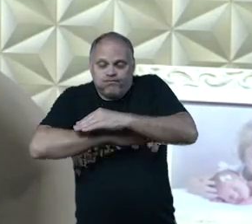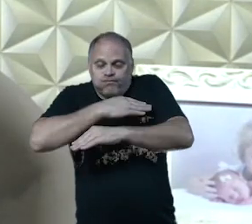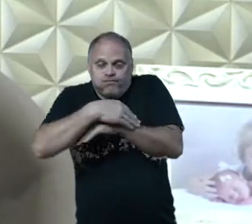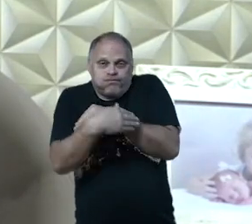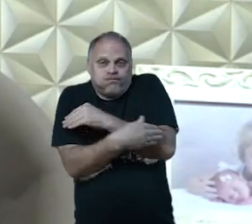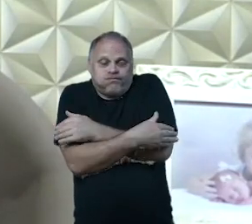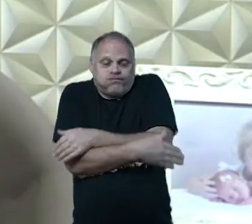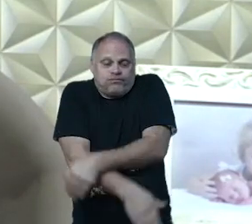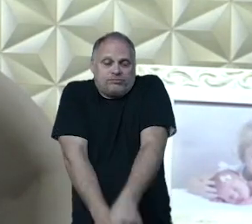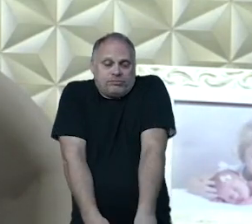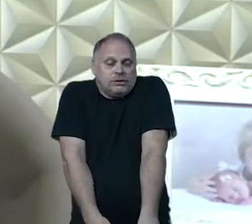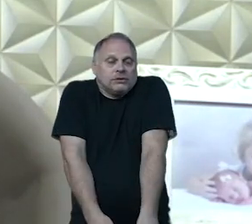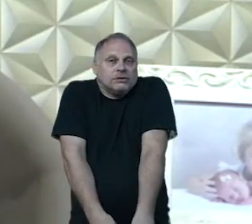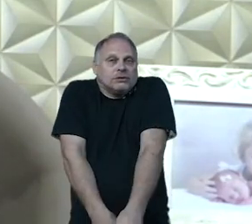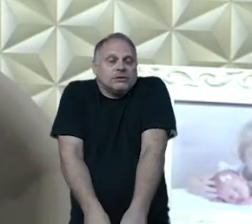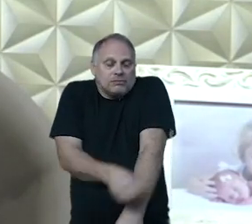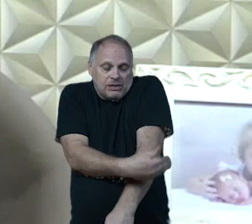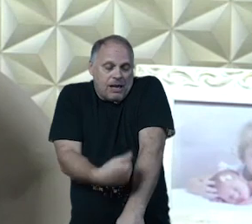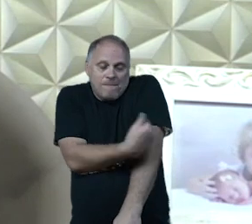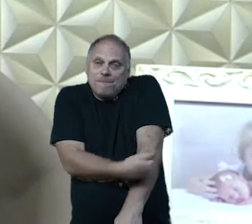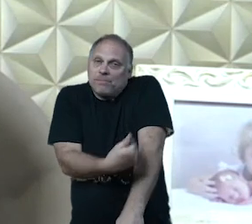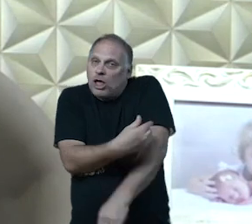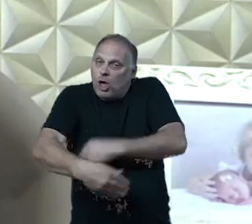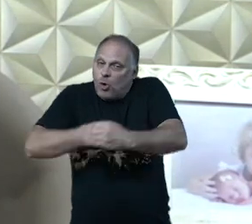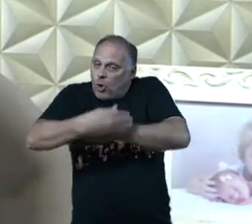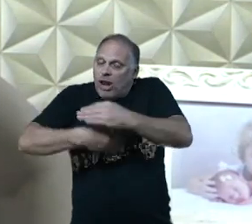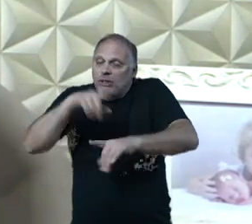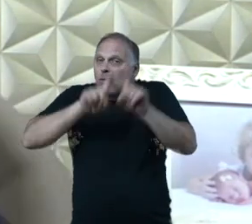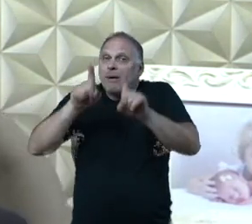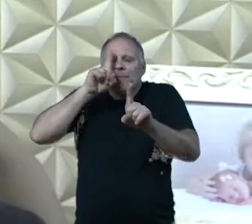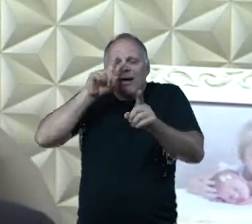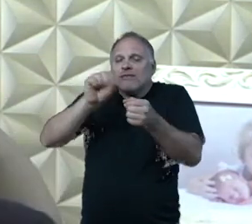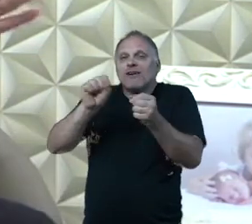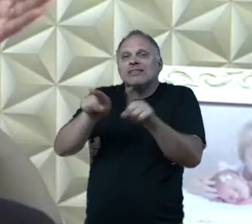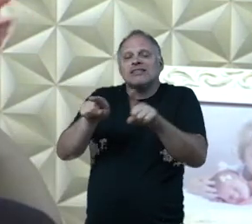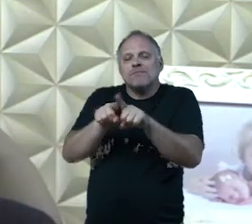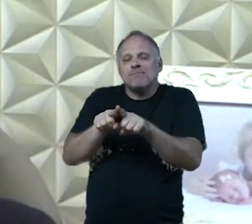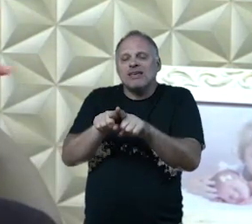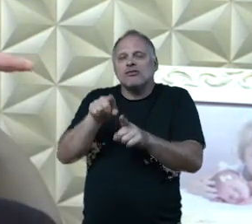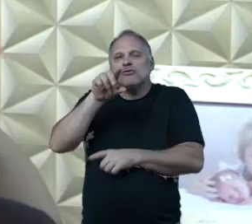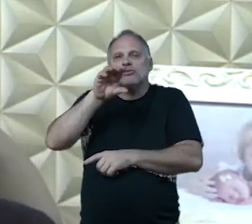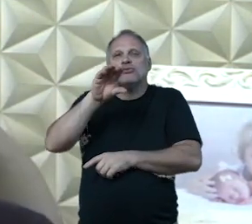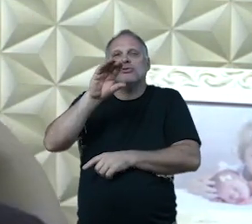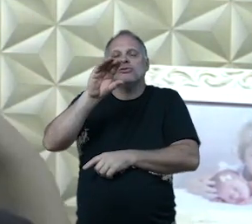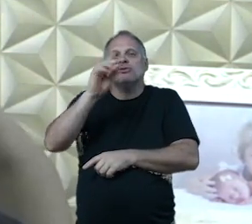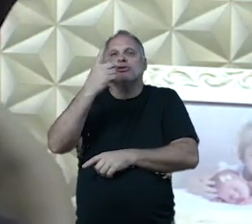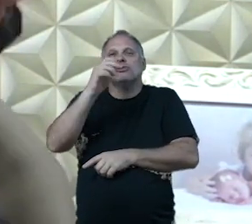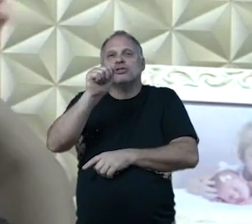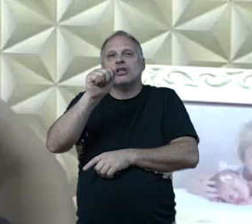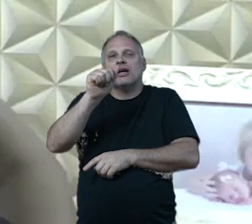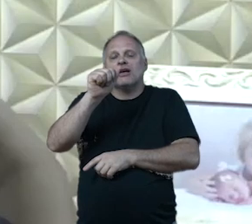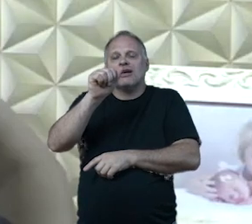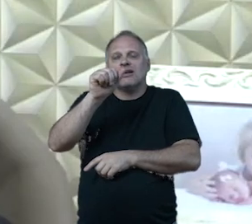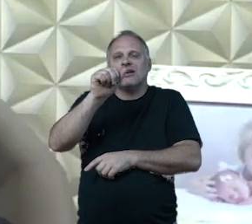enroladinhos, mais apertadinhos eles tiverem, que algumas mães até fazem o tal do charutinho, que se chama, que